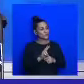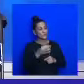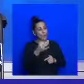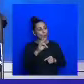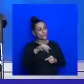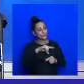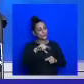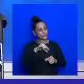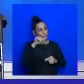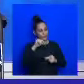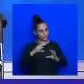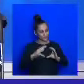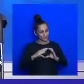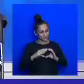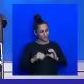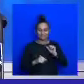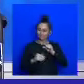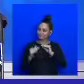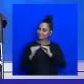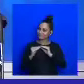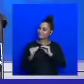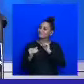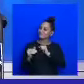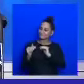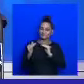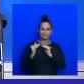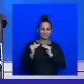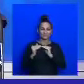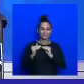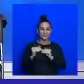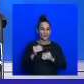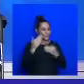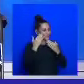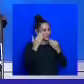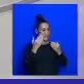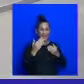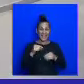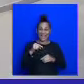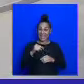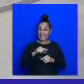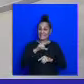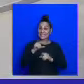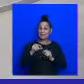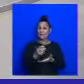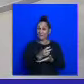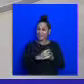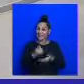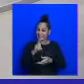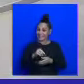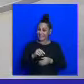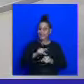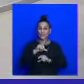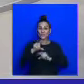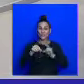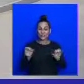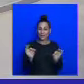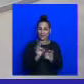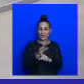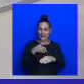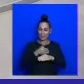As auditoras confirmam as bolas sorteadas? Sim, confirmo. Sim, confirmo. Muito obrigada. Essa foi a quina, sorteio realizado